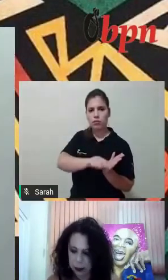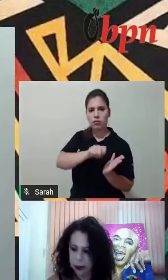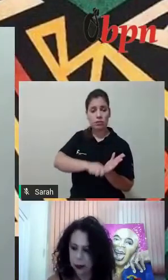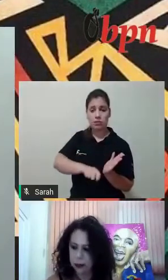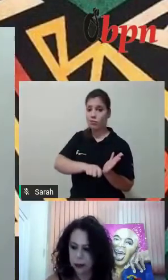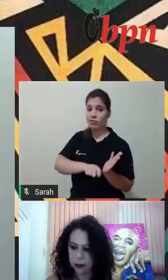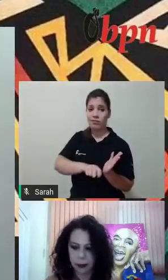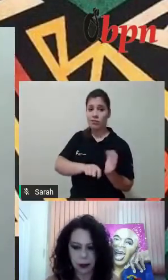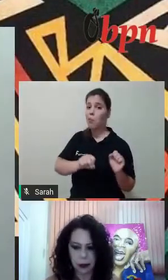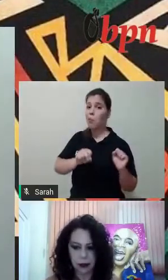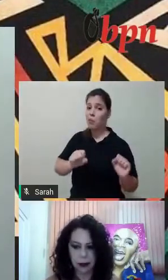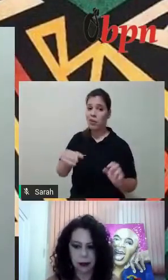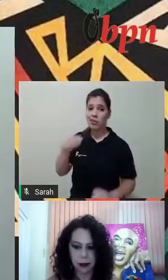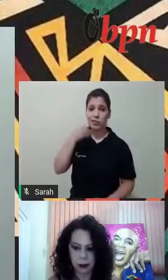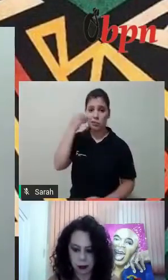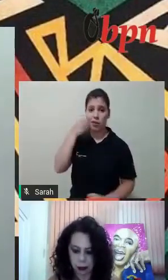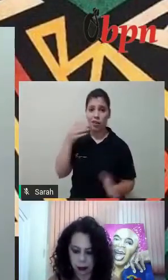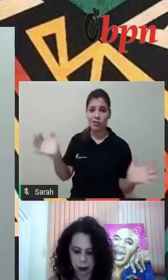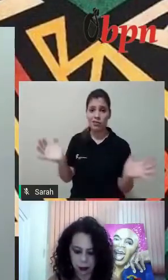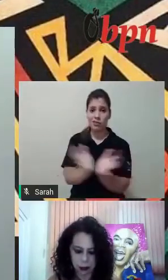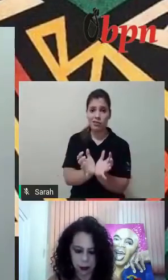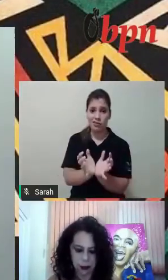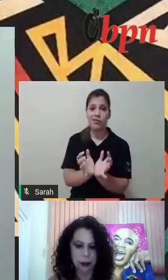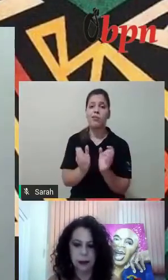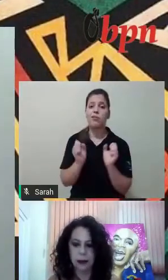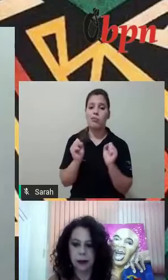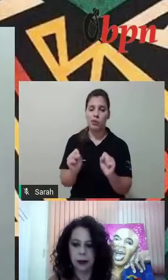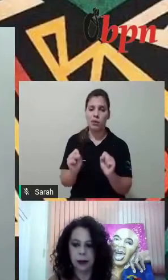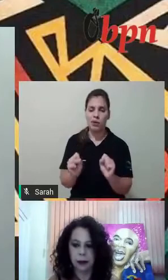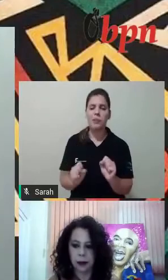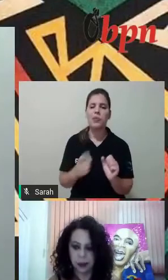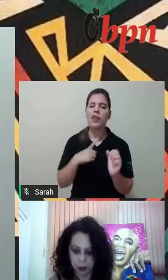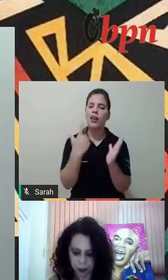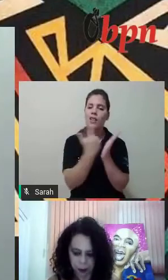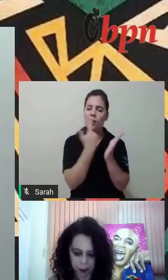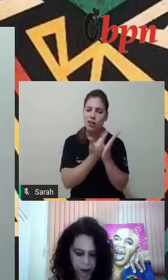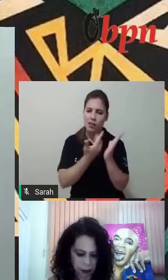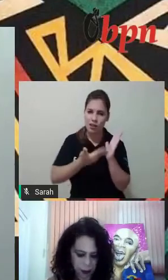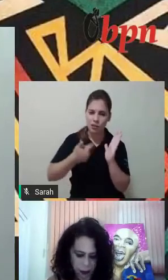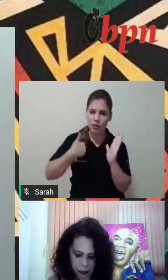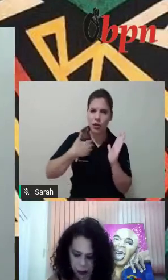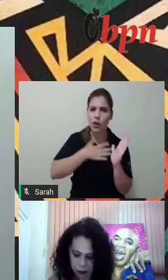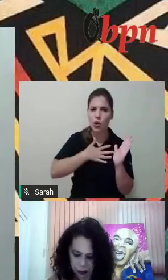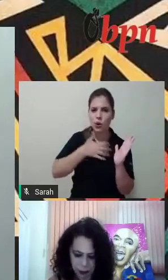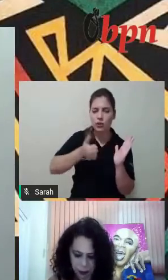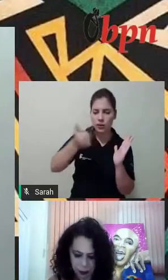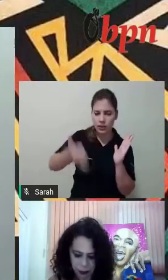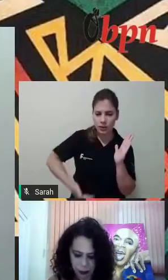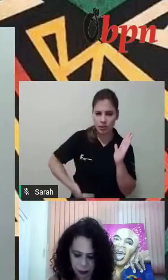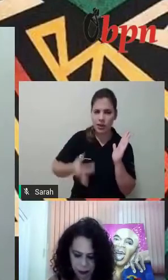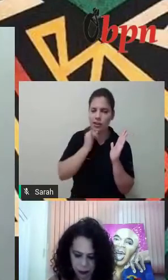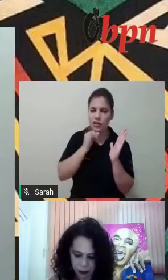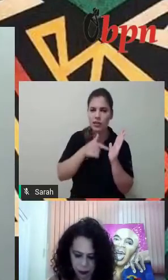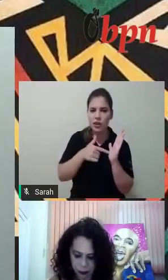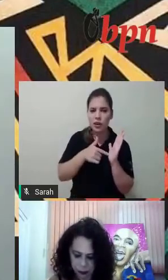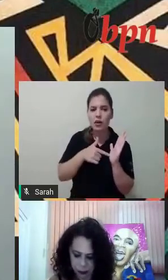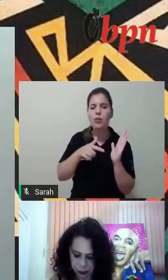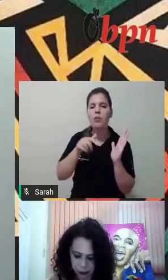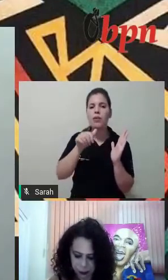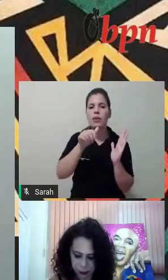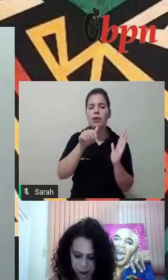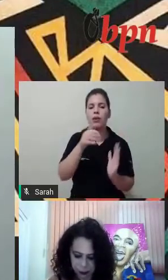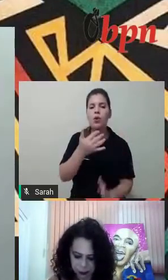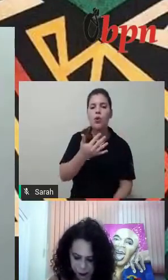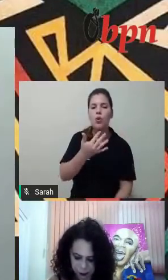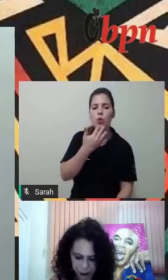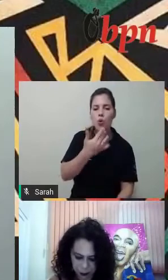coletivo. E o livro que eu gosto muito de citar como exemplo é justamente o livro de Geni Guimarães, A Cor da Ternura, que